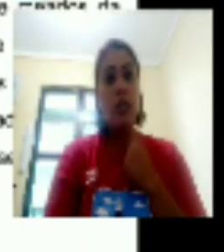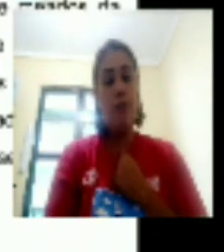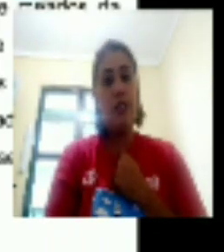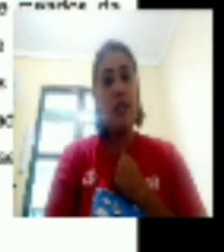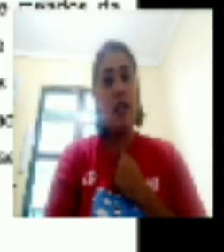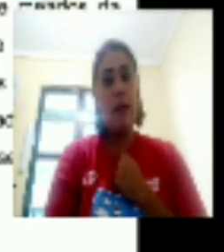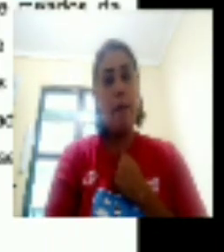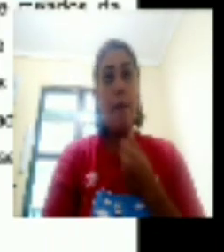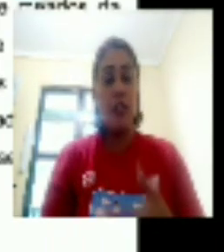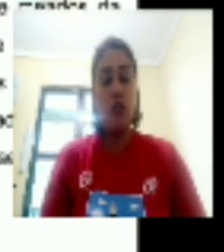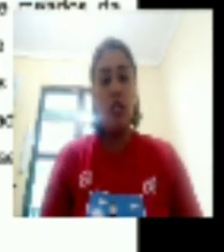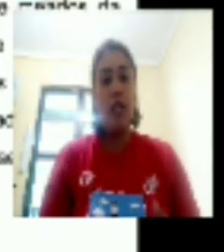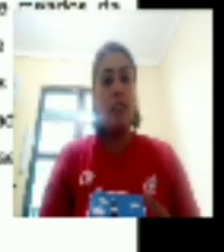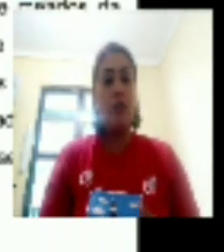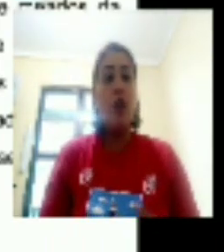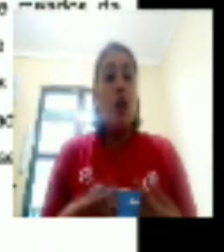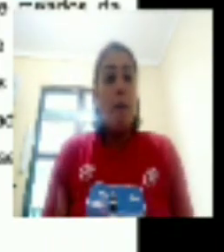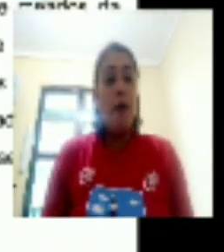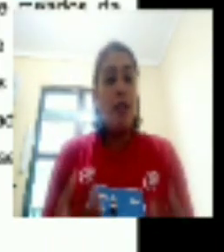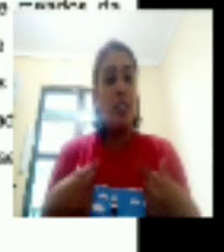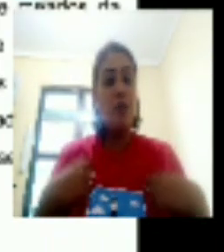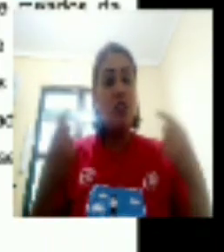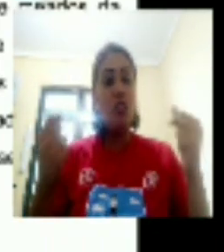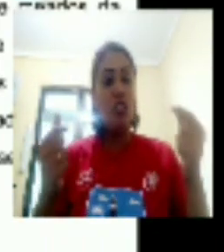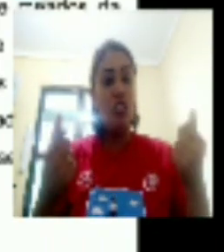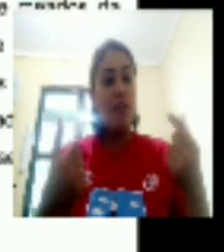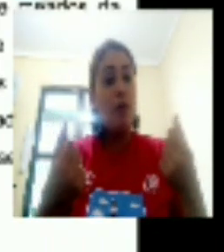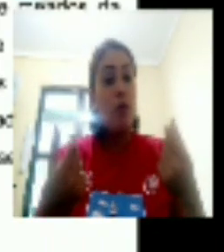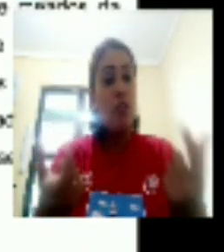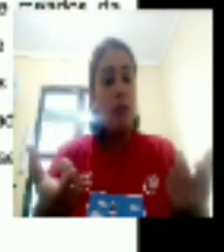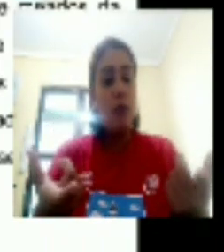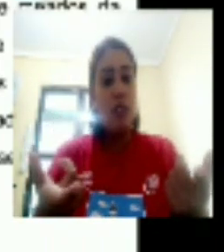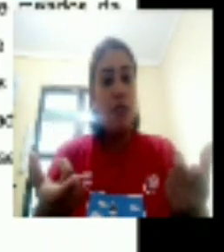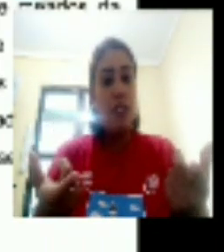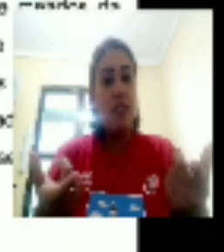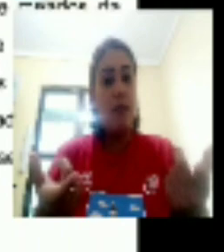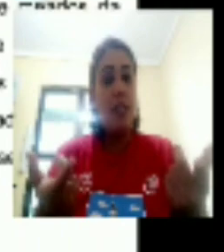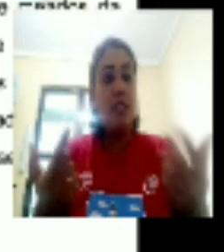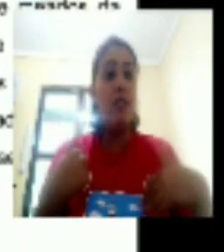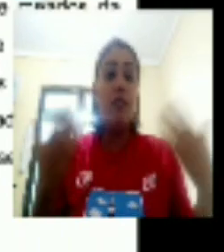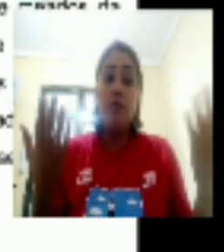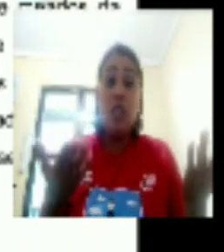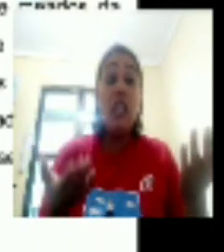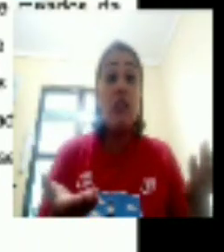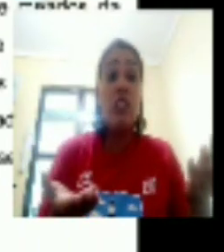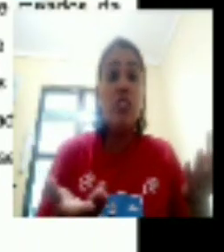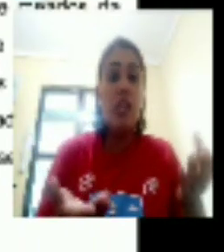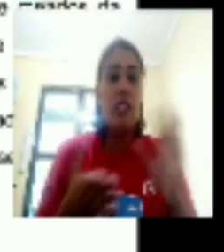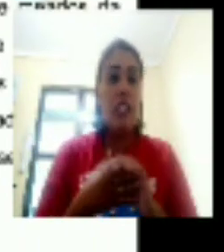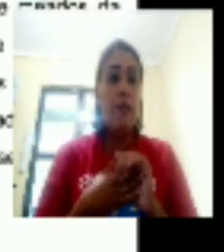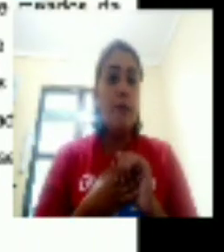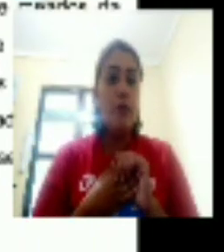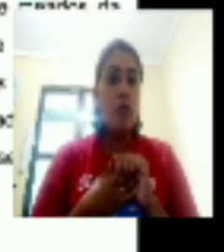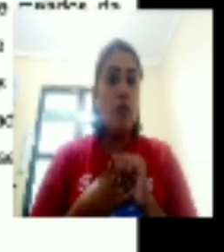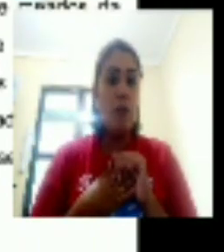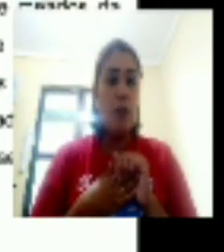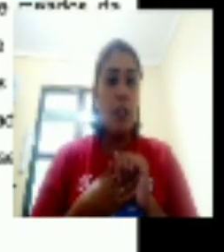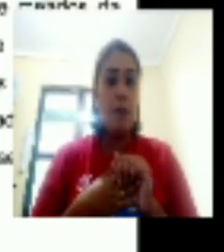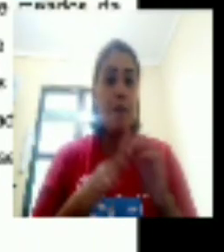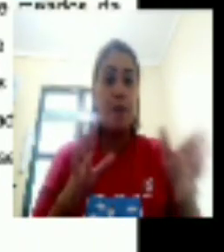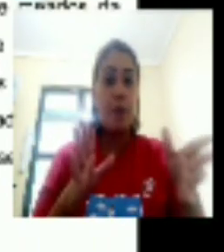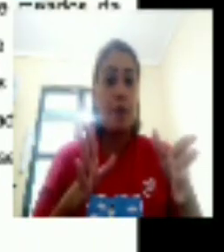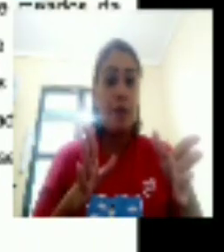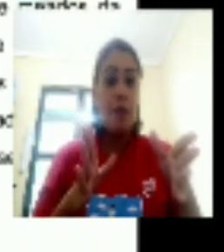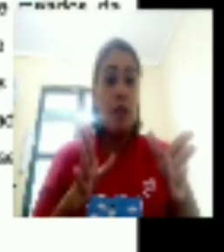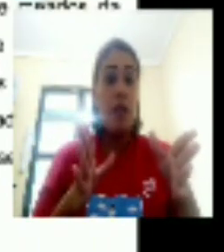que o INAMPS era prejudicado? Porque as pessoas que estavam contribuindo financeiramente iriam deixar de